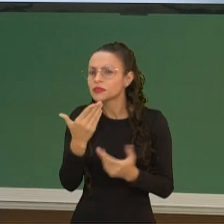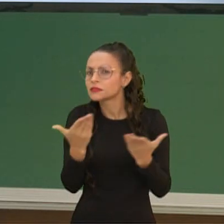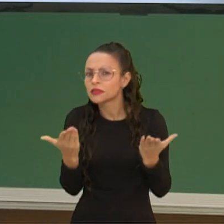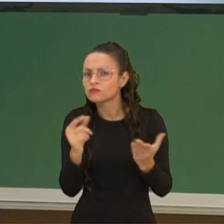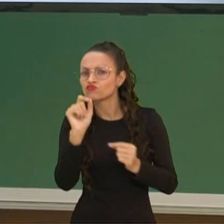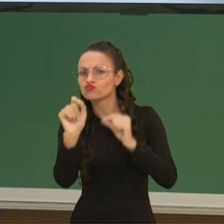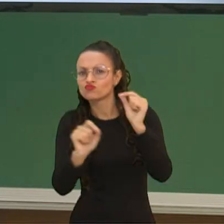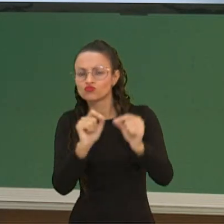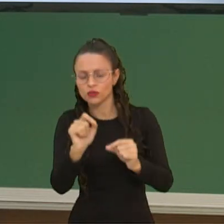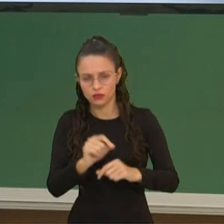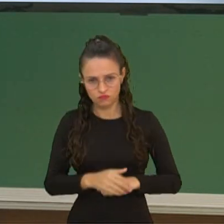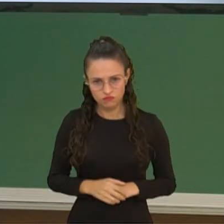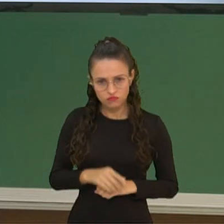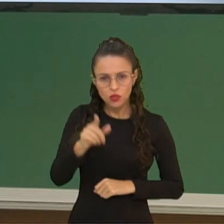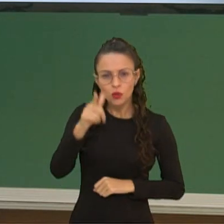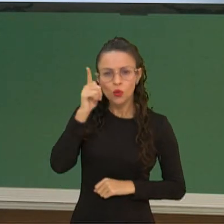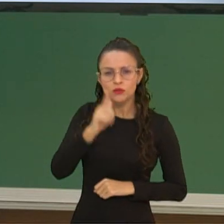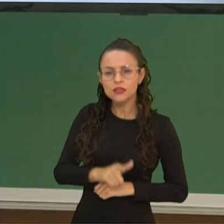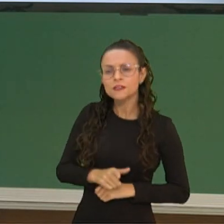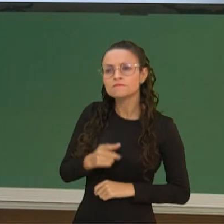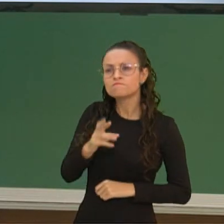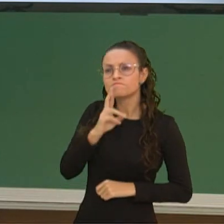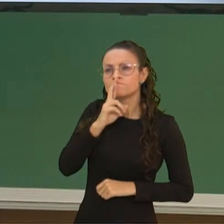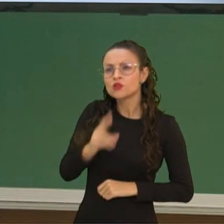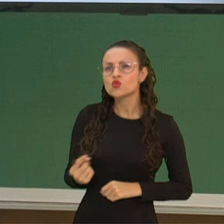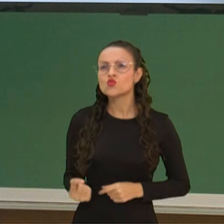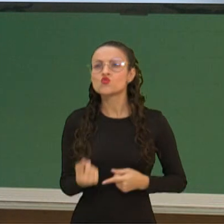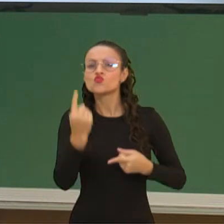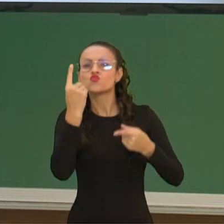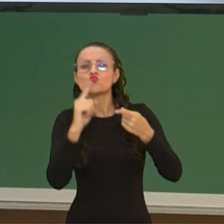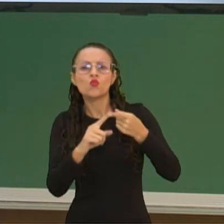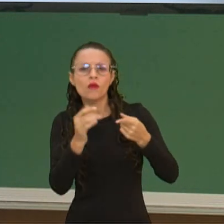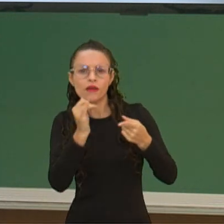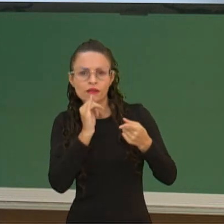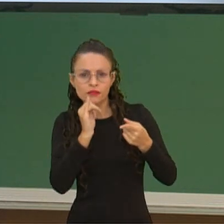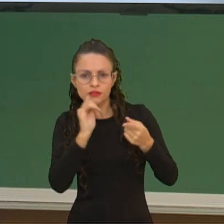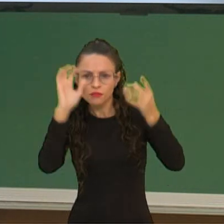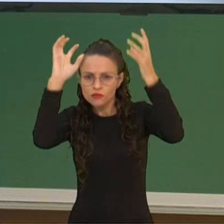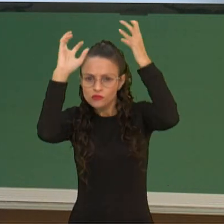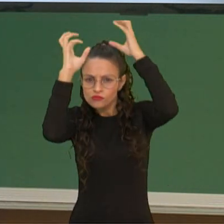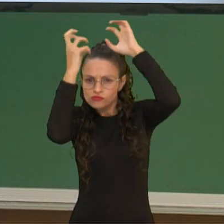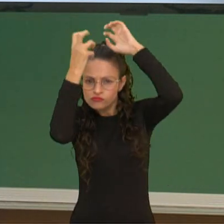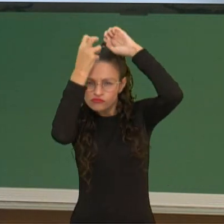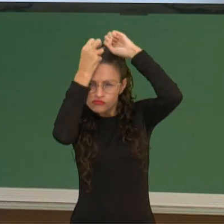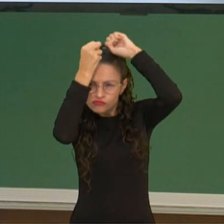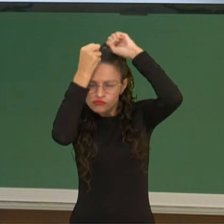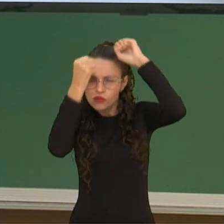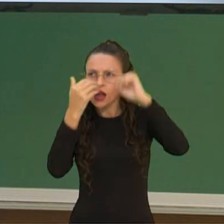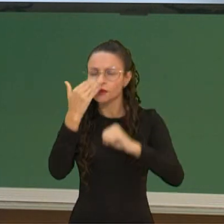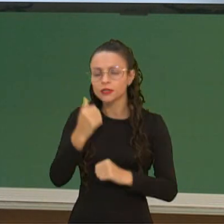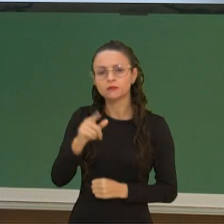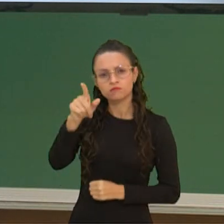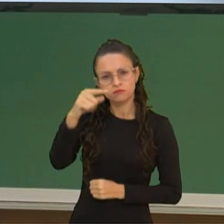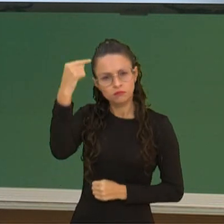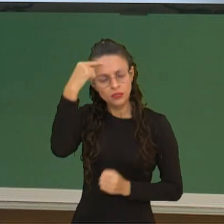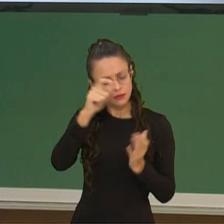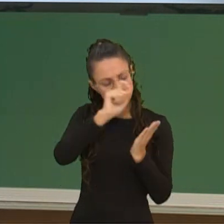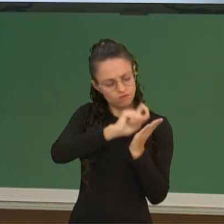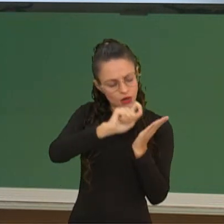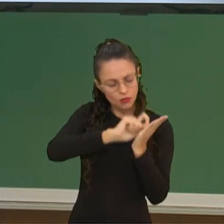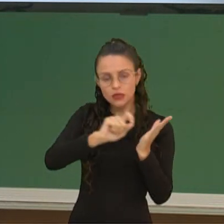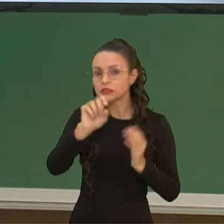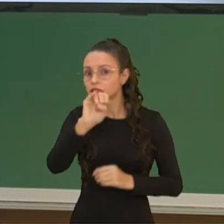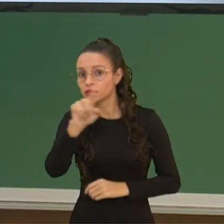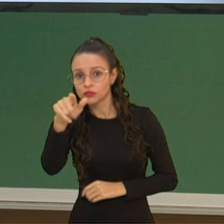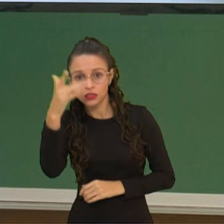e será que você consegue citar o nome de algum desses transtornos pensa bem escreve o que você acha se você